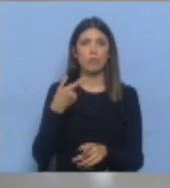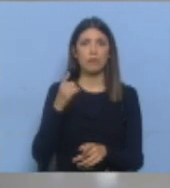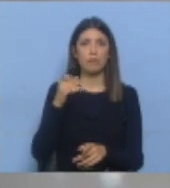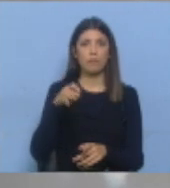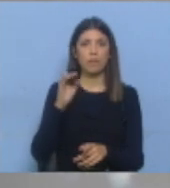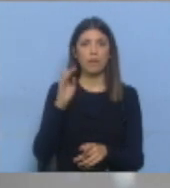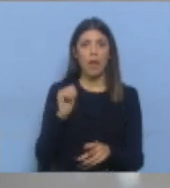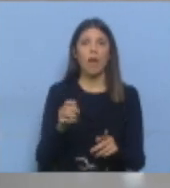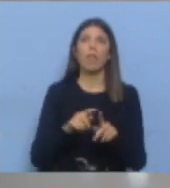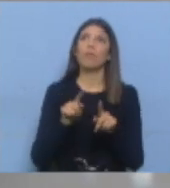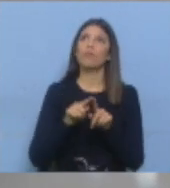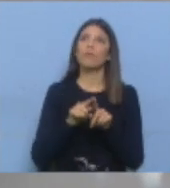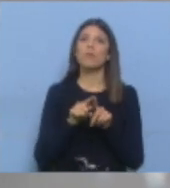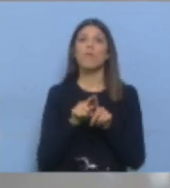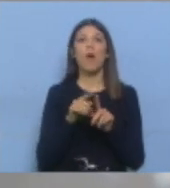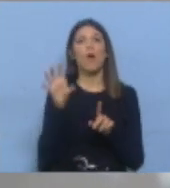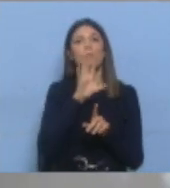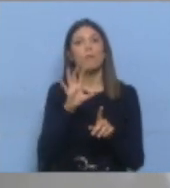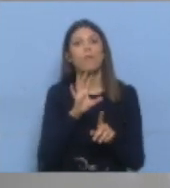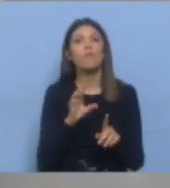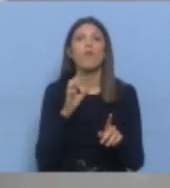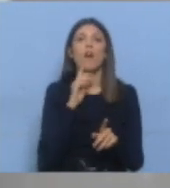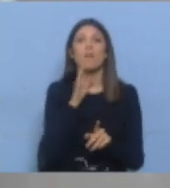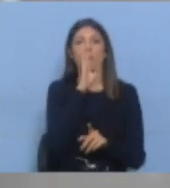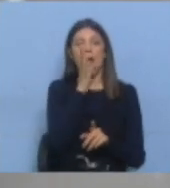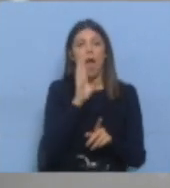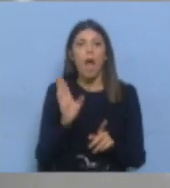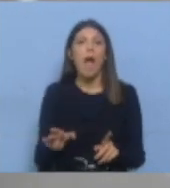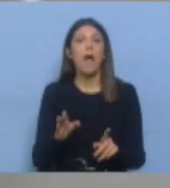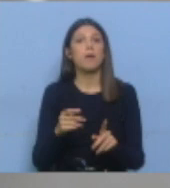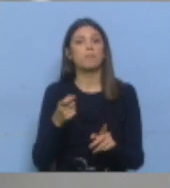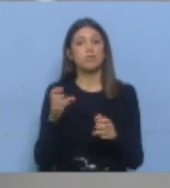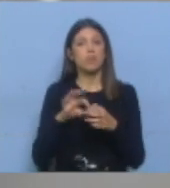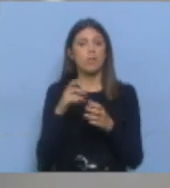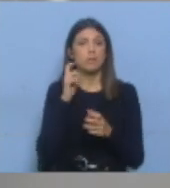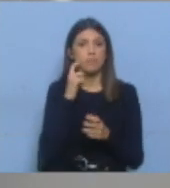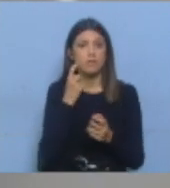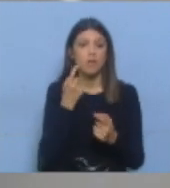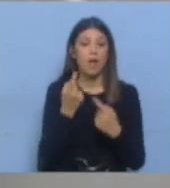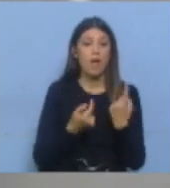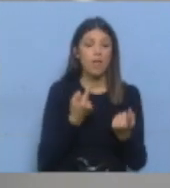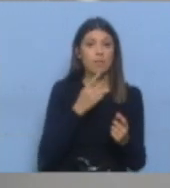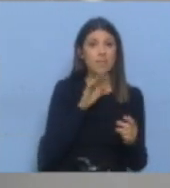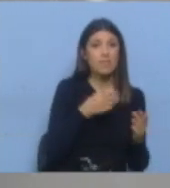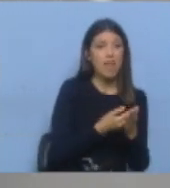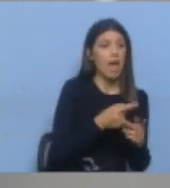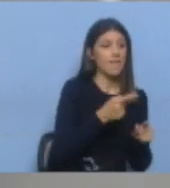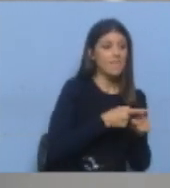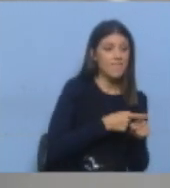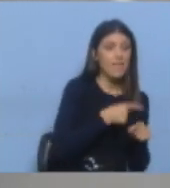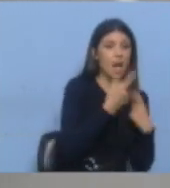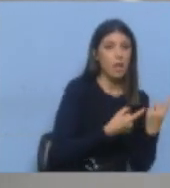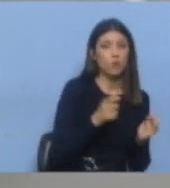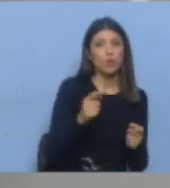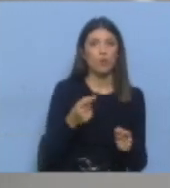atitudes pastorais que têm despertado a atenção de muitos, mas também o desconforto de alguns. É um assunto que vamos